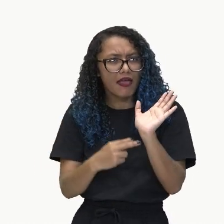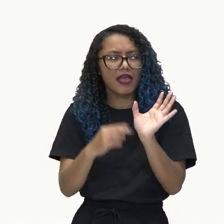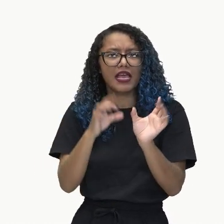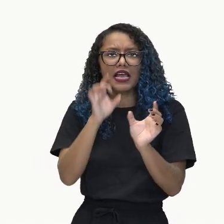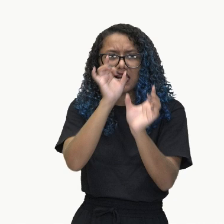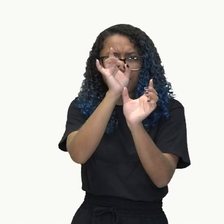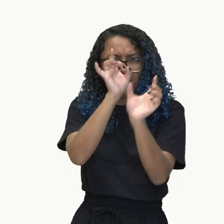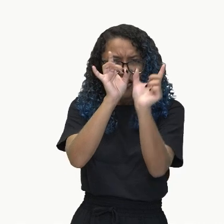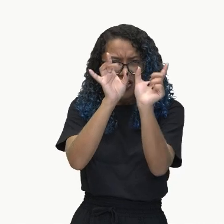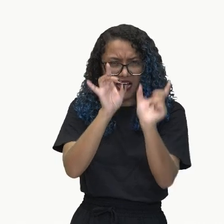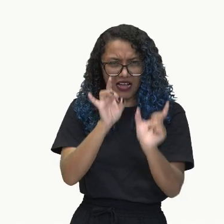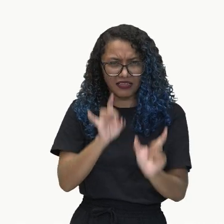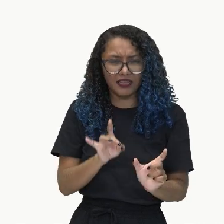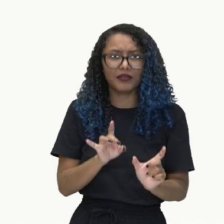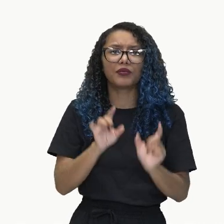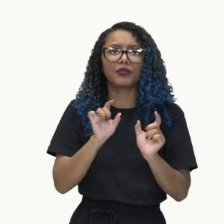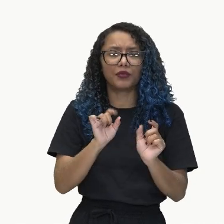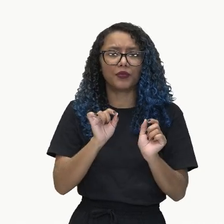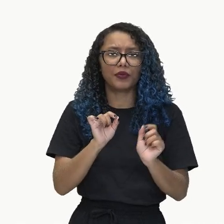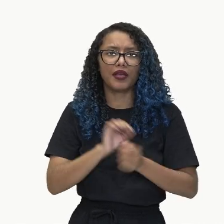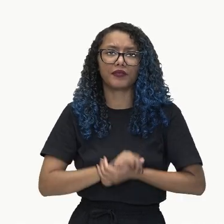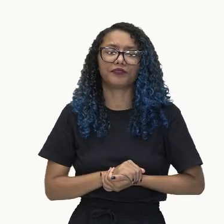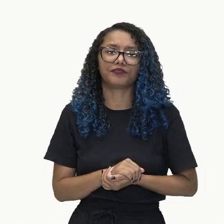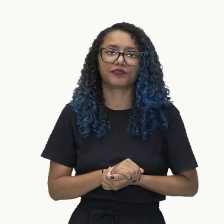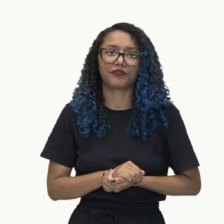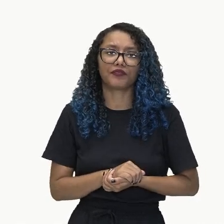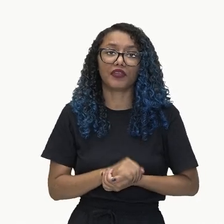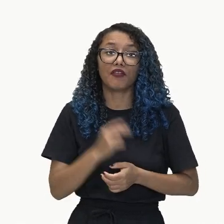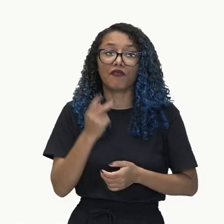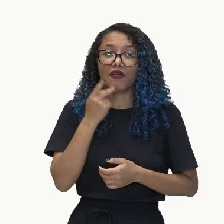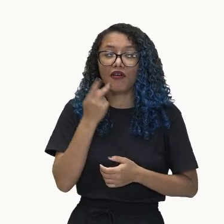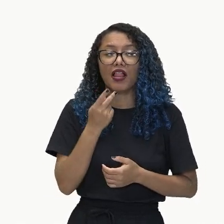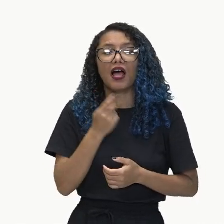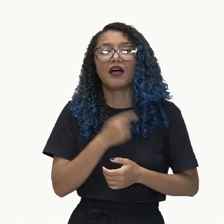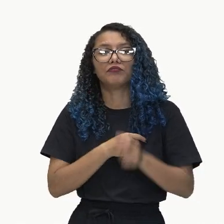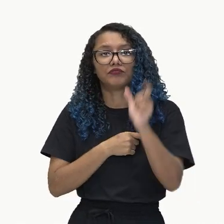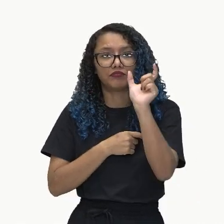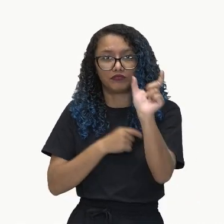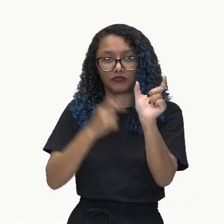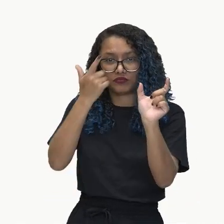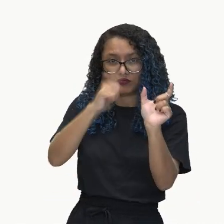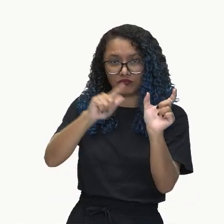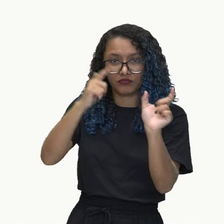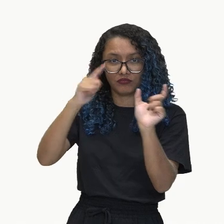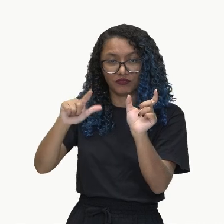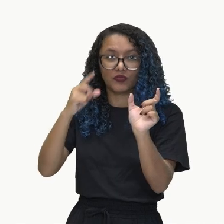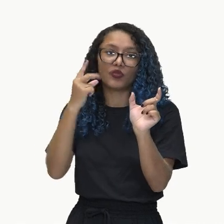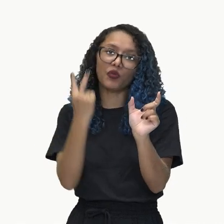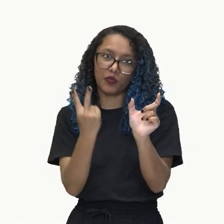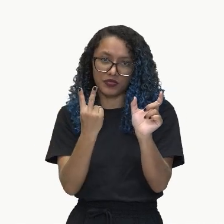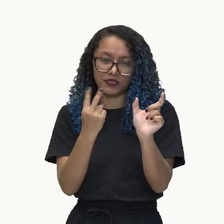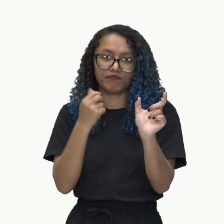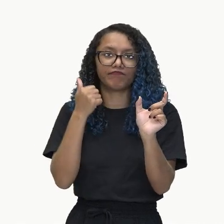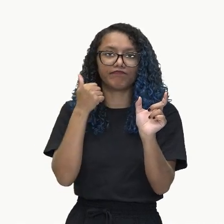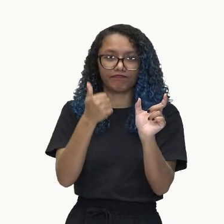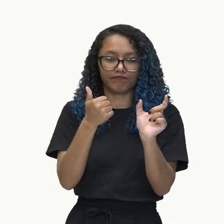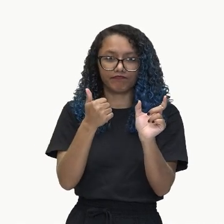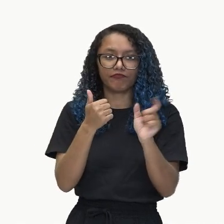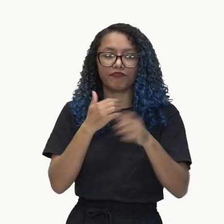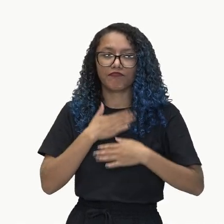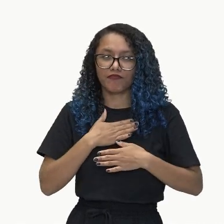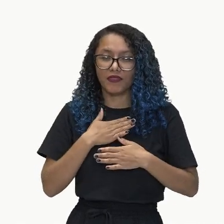vai ser falada mencionada duas vezes Ok observem está numa voz